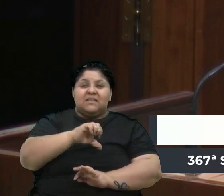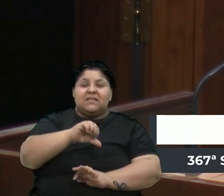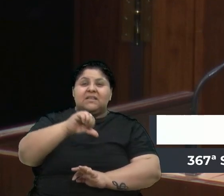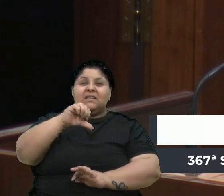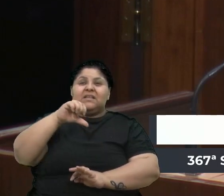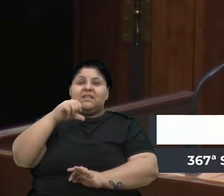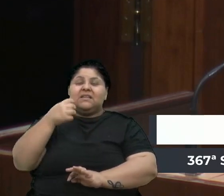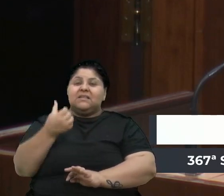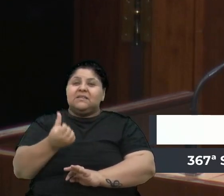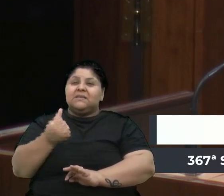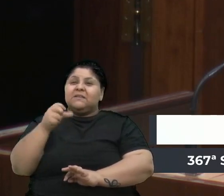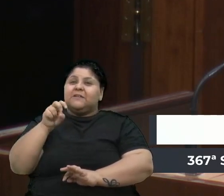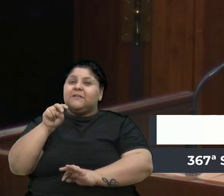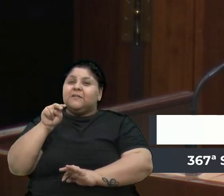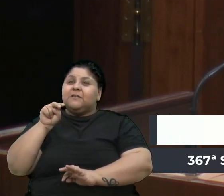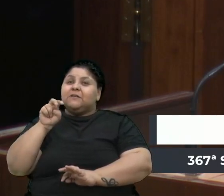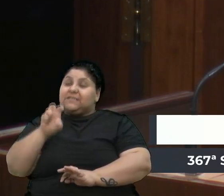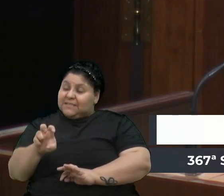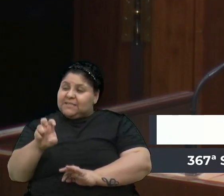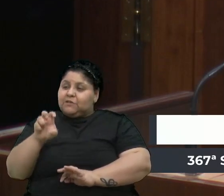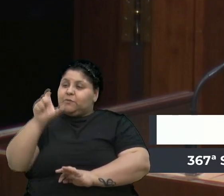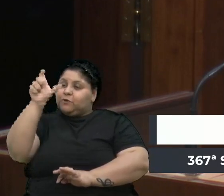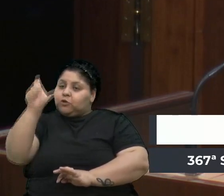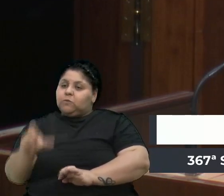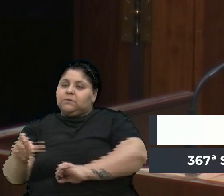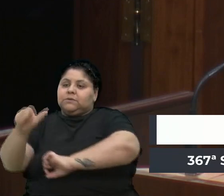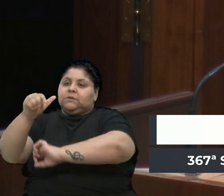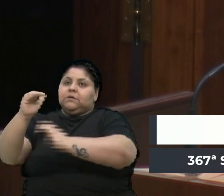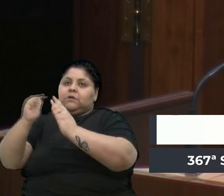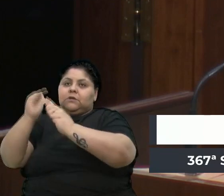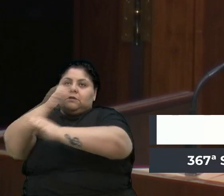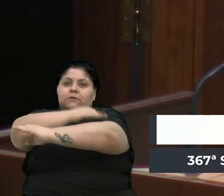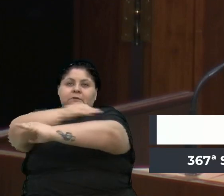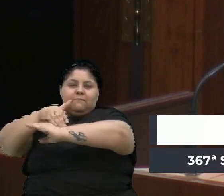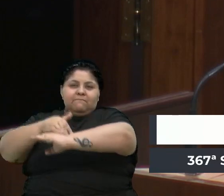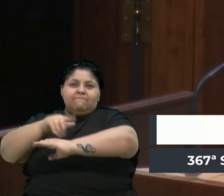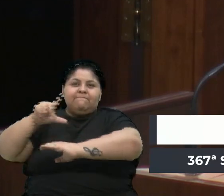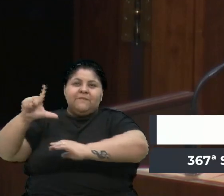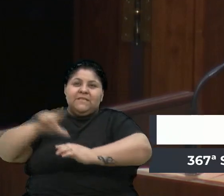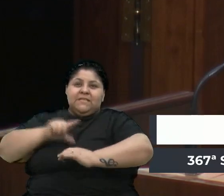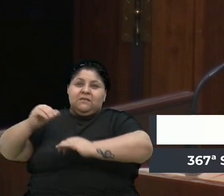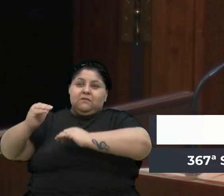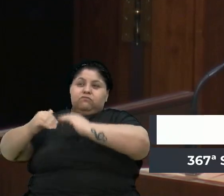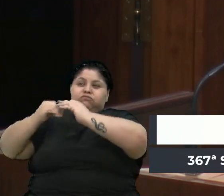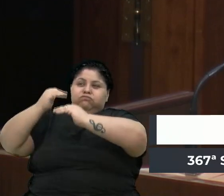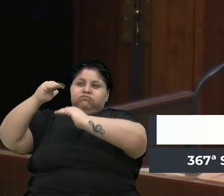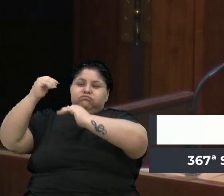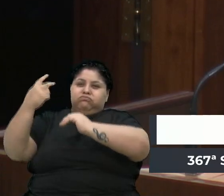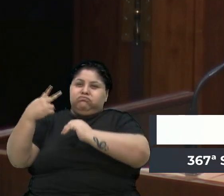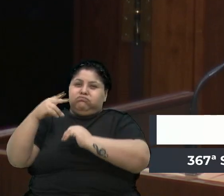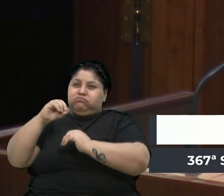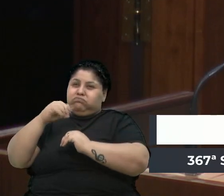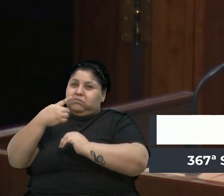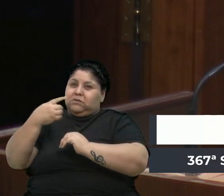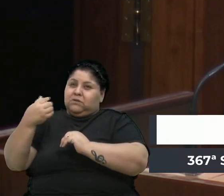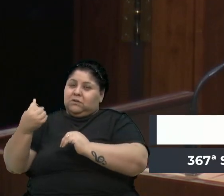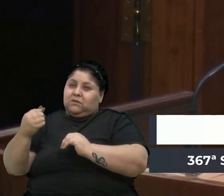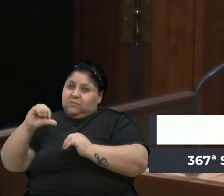215.965 pessoas em situação de rua. Houve um crescimento de 2019 a 2022